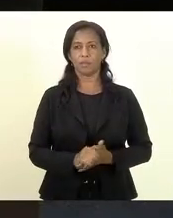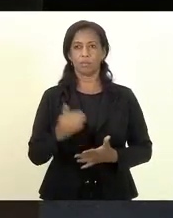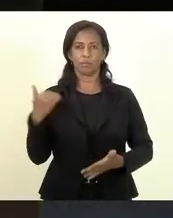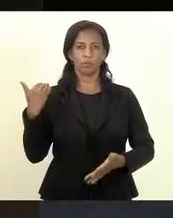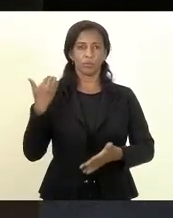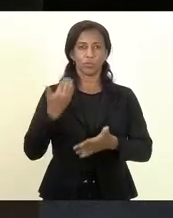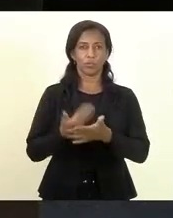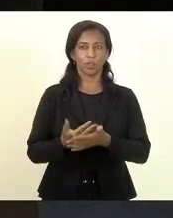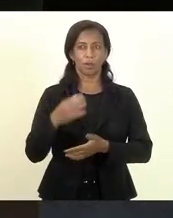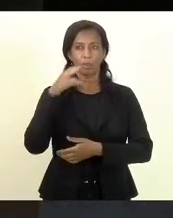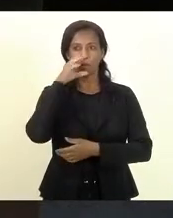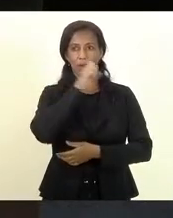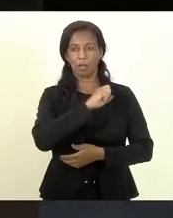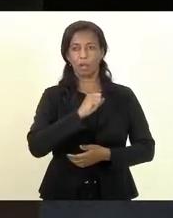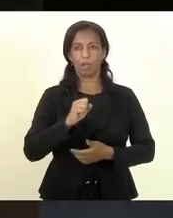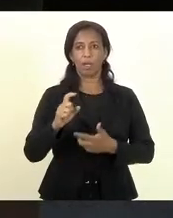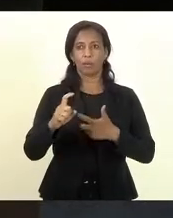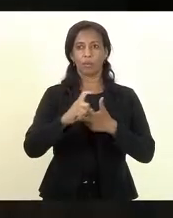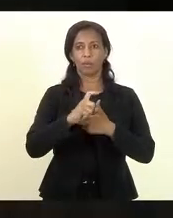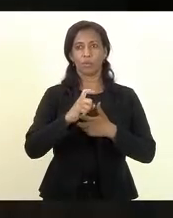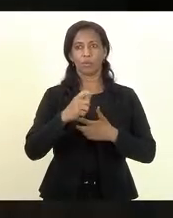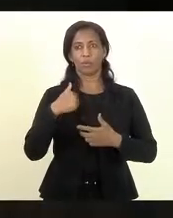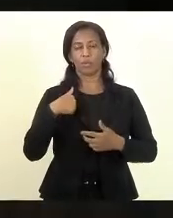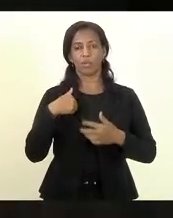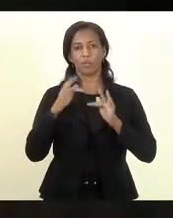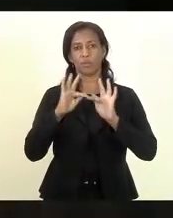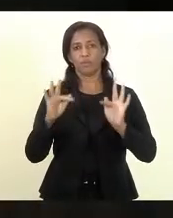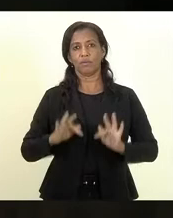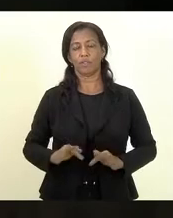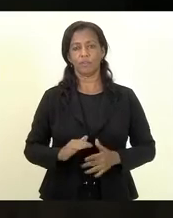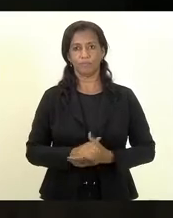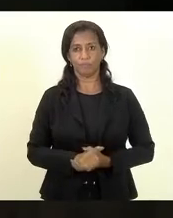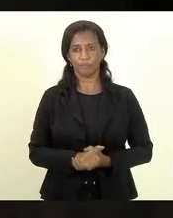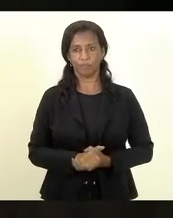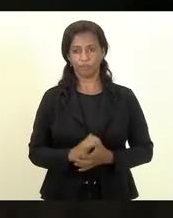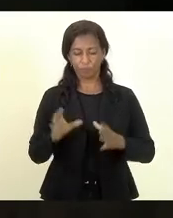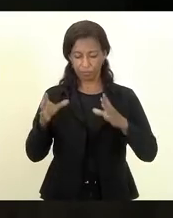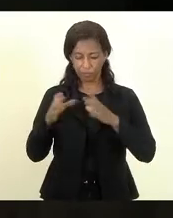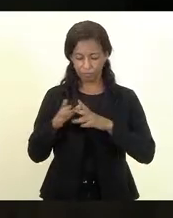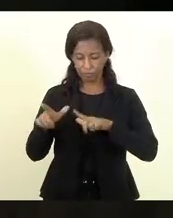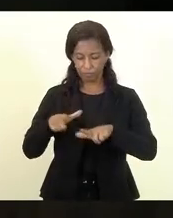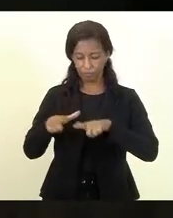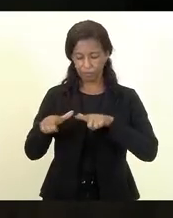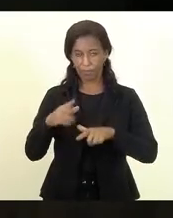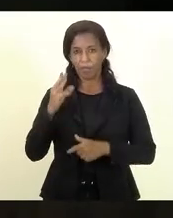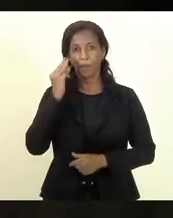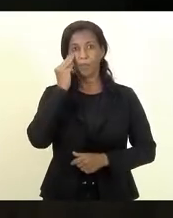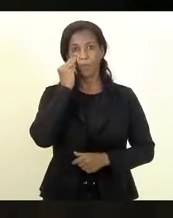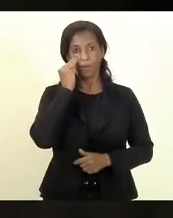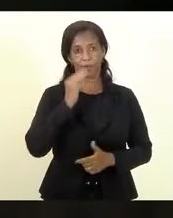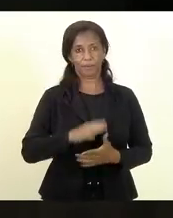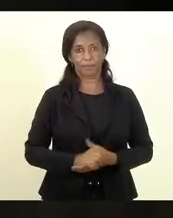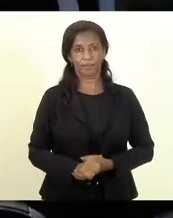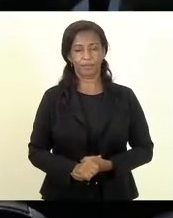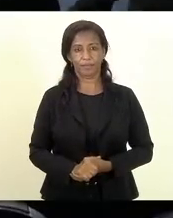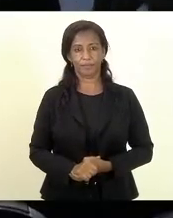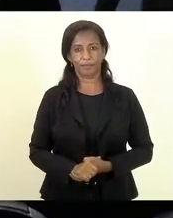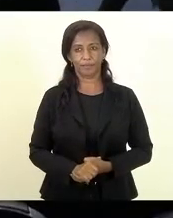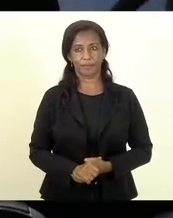ao Executivo para mim ser feliz. Pela Comissão de Trabalho, deputada Mônica Francisco.